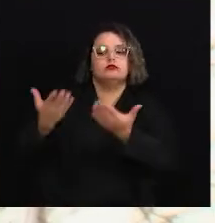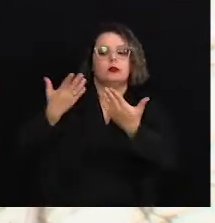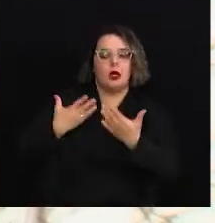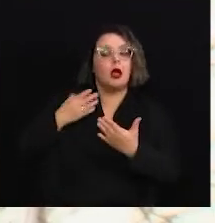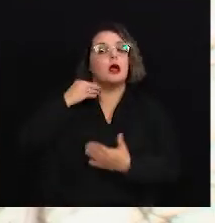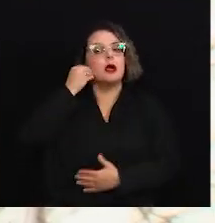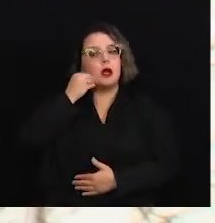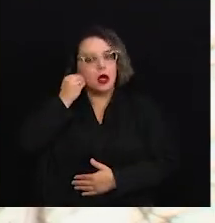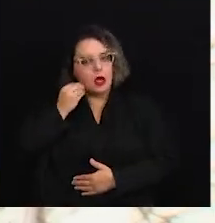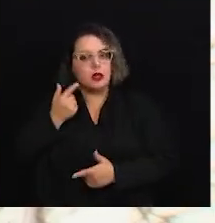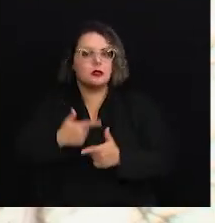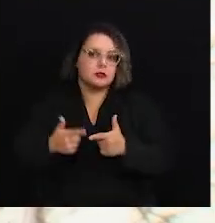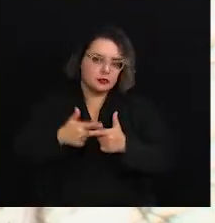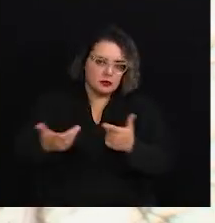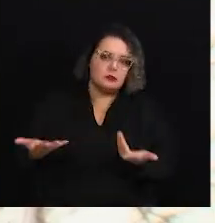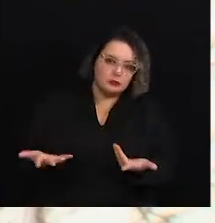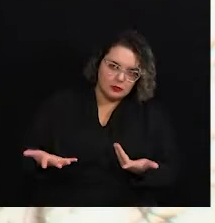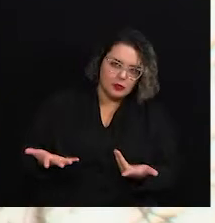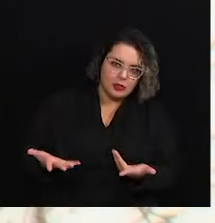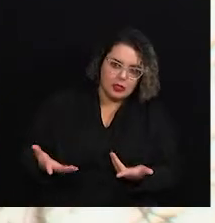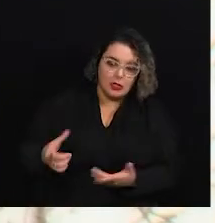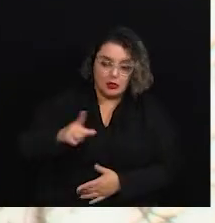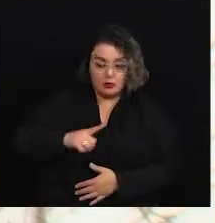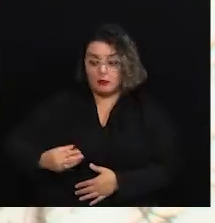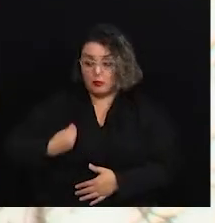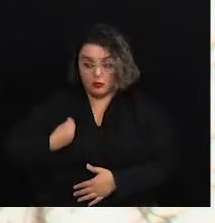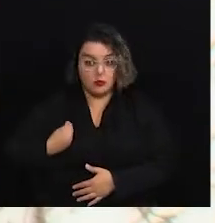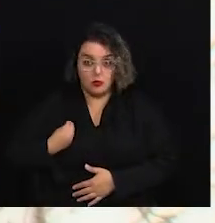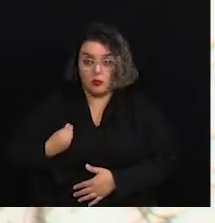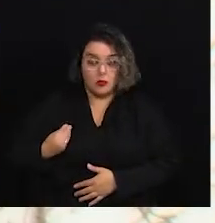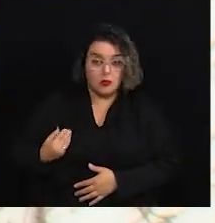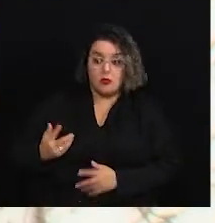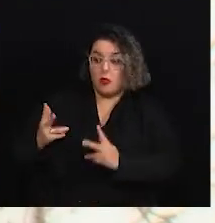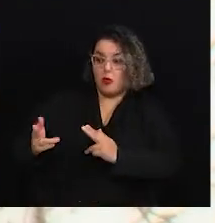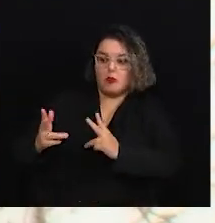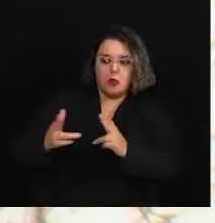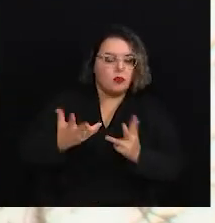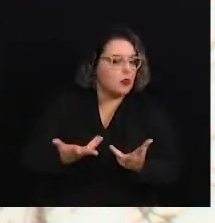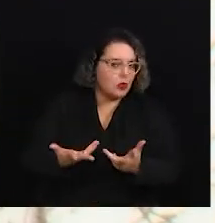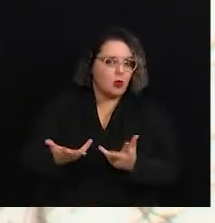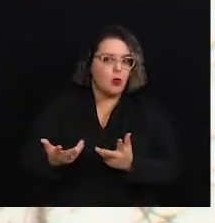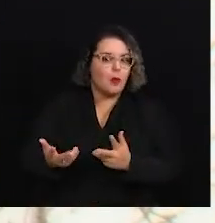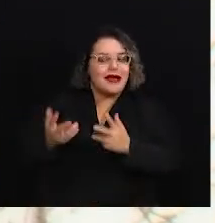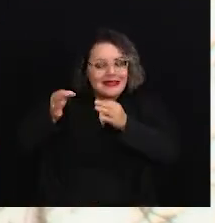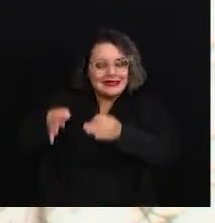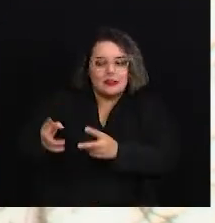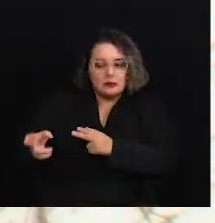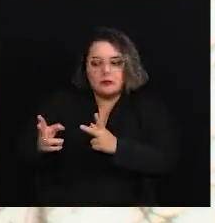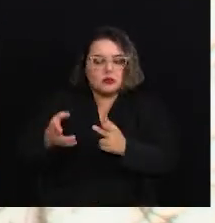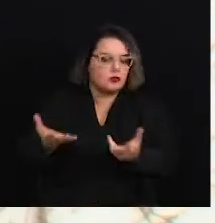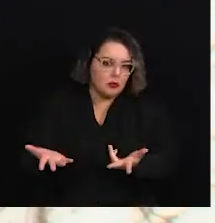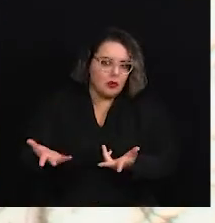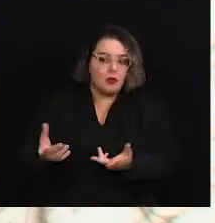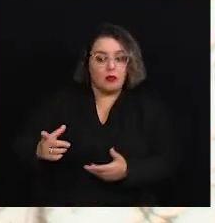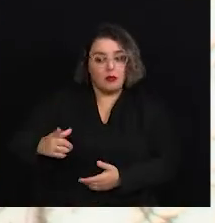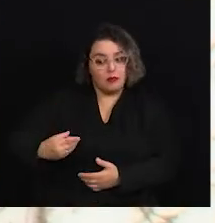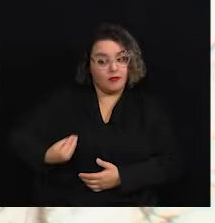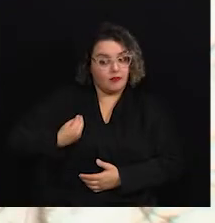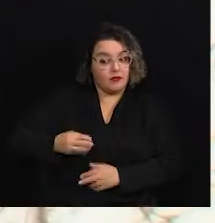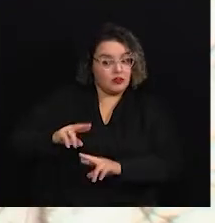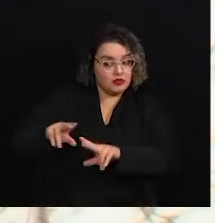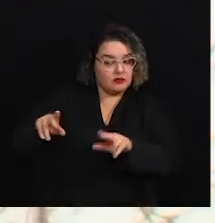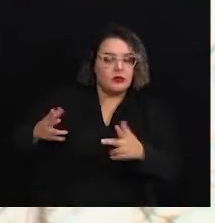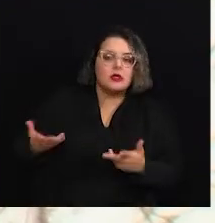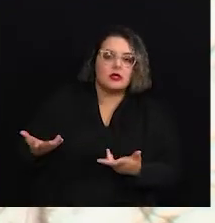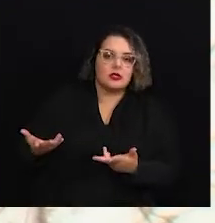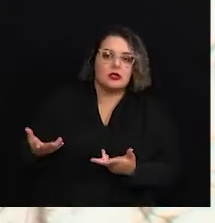nos trazem essa experiência, essa dor, que muitas, apesar de eu ter vivido, não vivi as mesmas que eles viveram. Então, aconteceu esse momento até